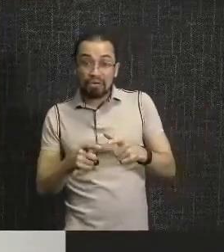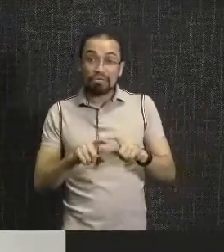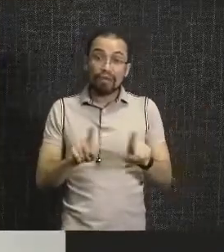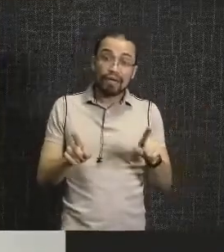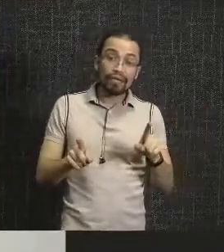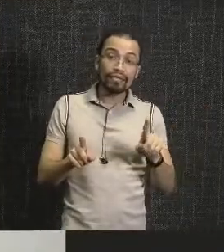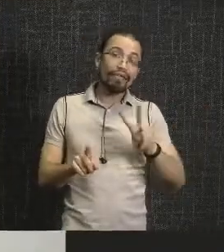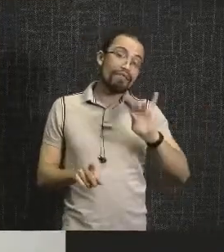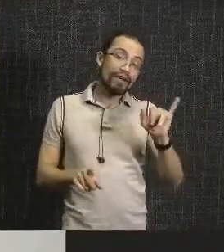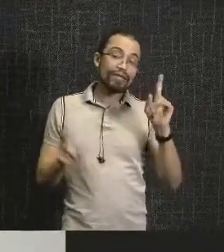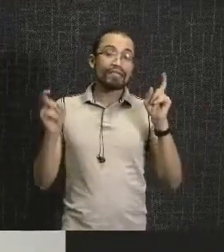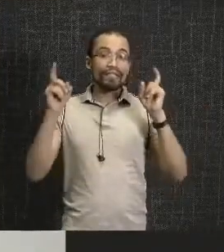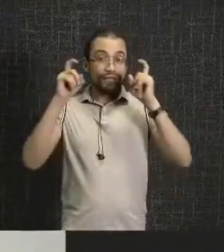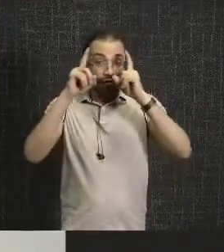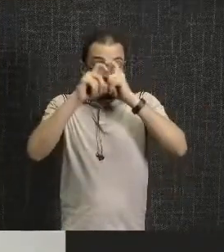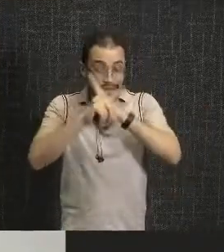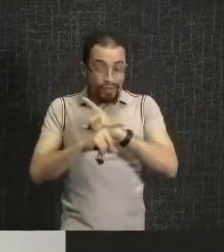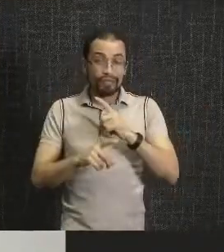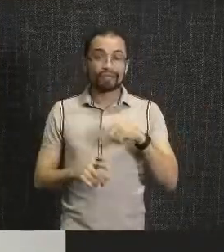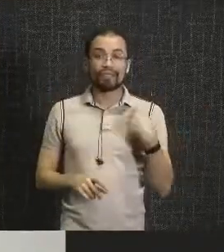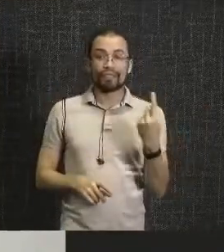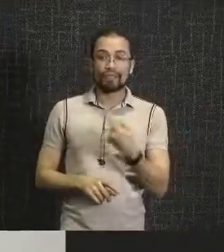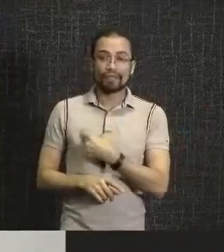gente chegar no nível